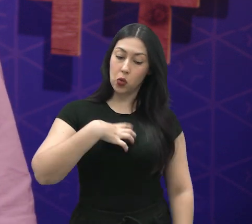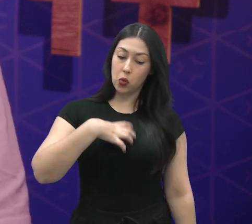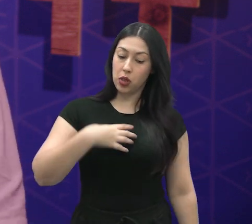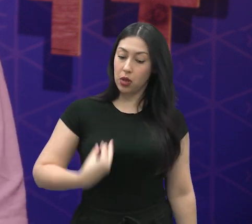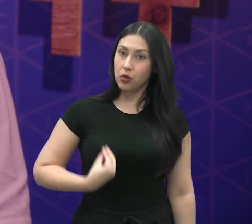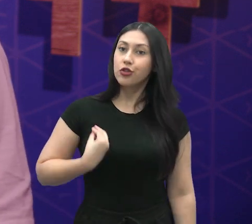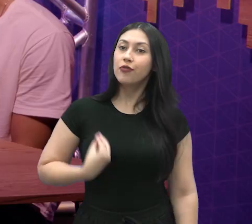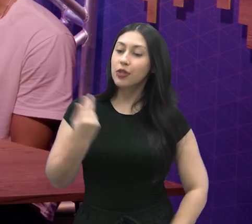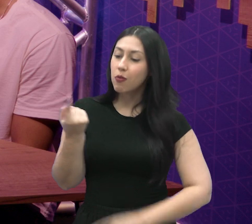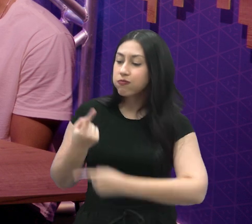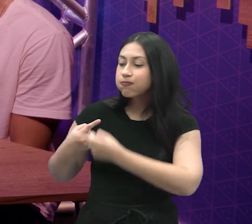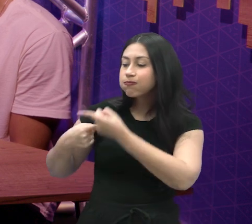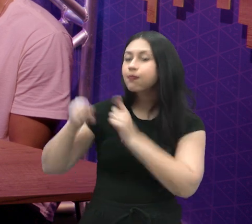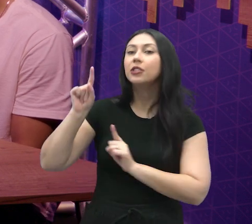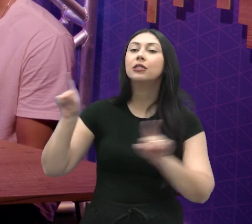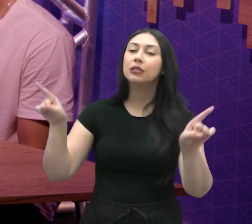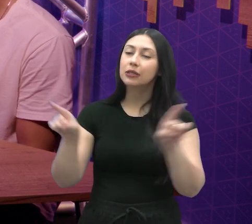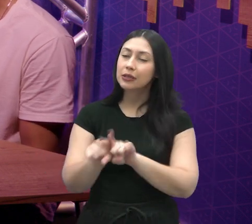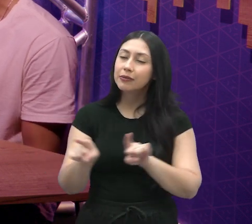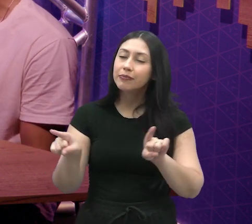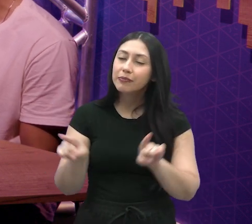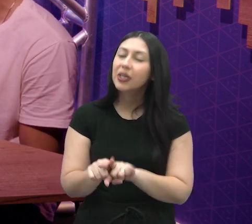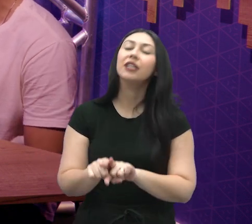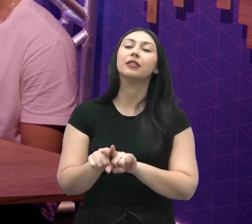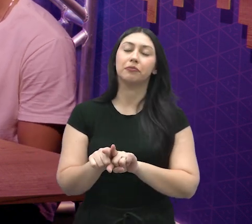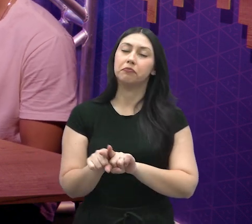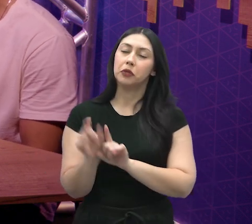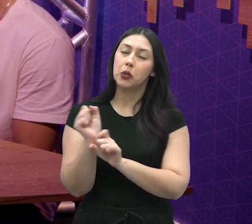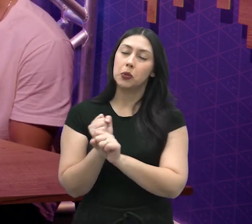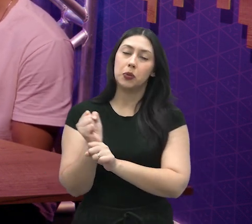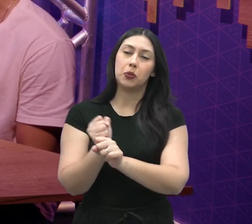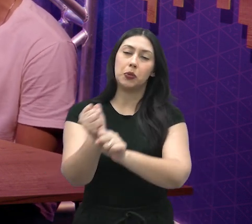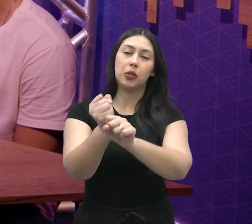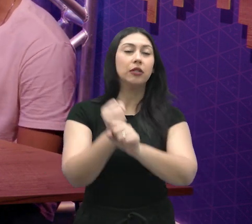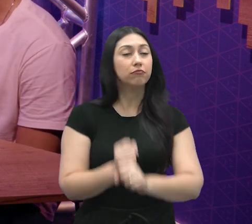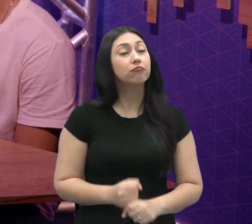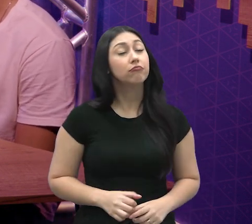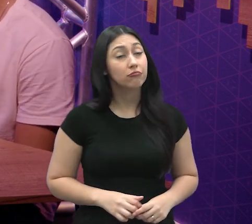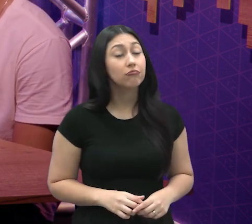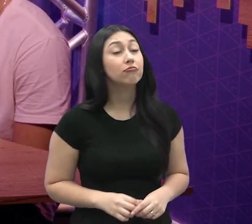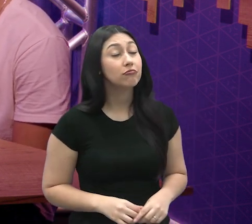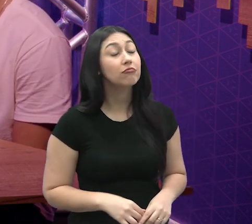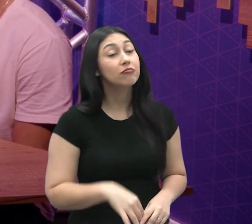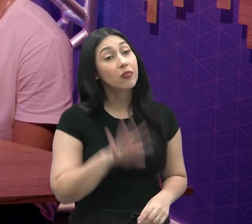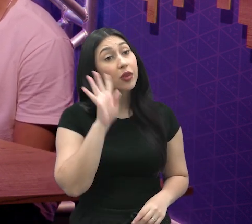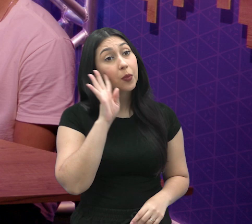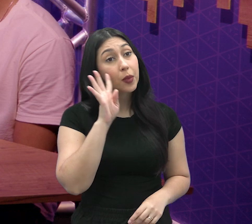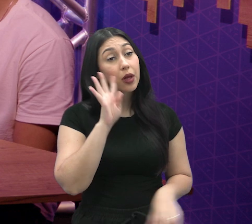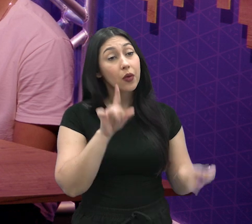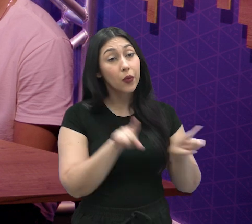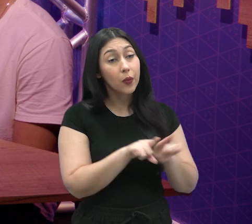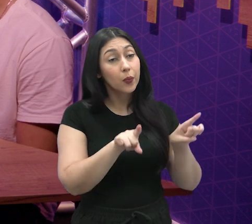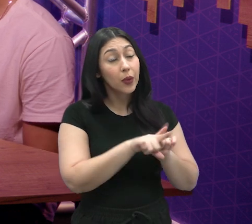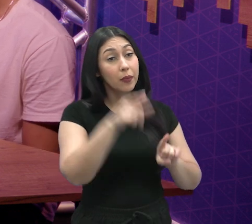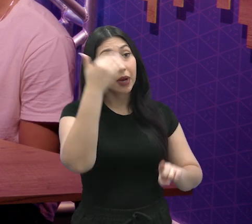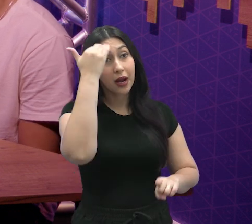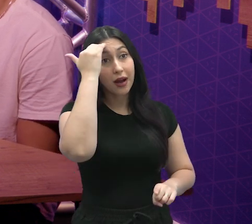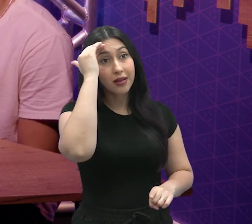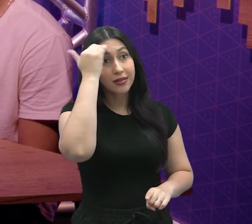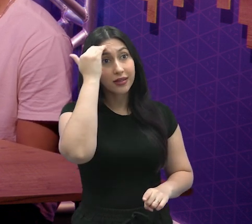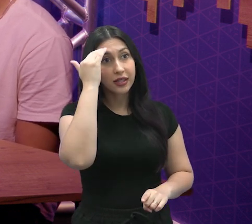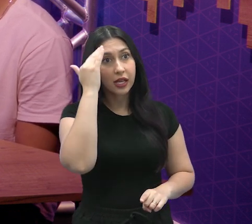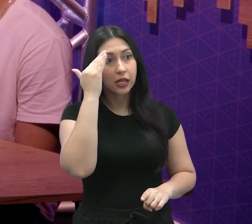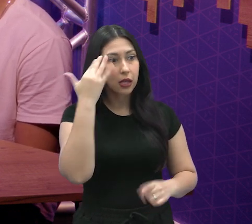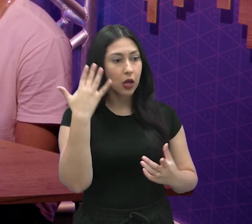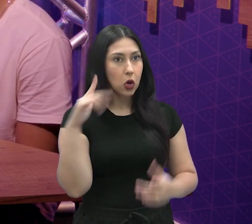ser uma espécie aqui no planeta Terra daqui a alguns anos. Uhum. E é muito legal também pra gente entender